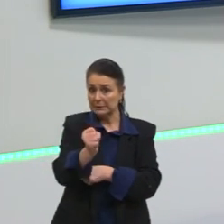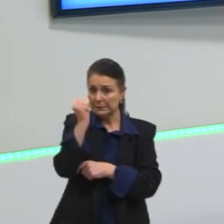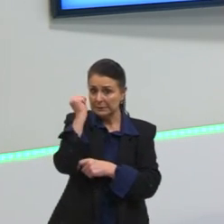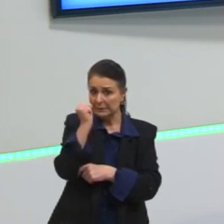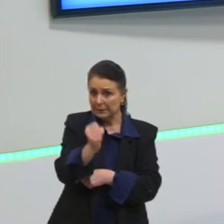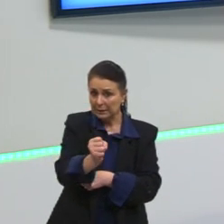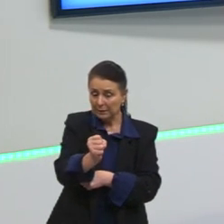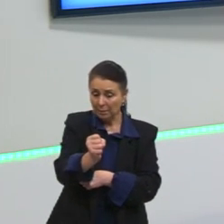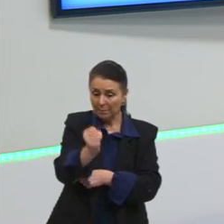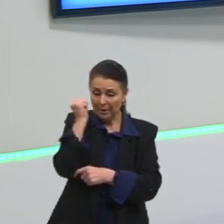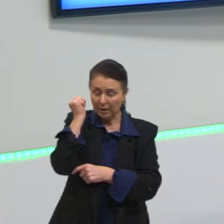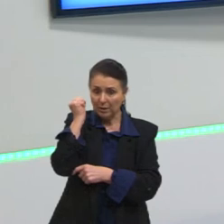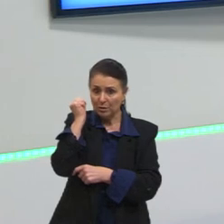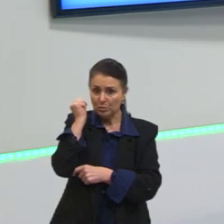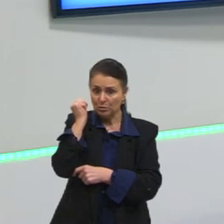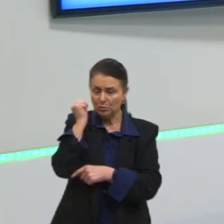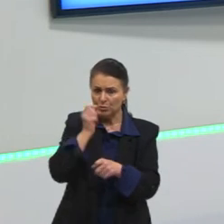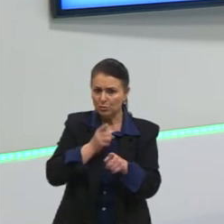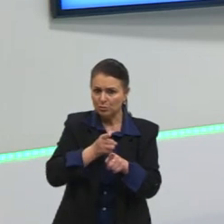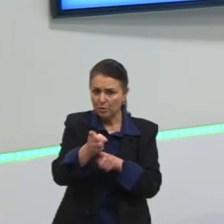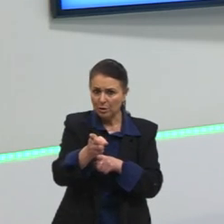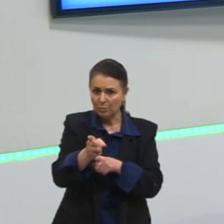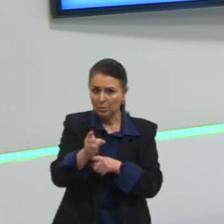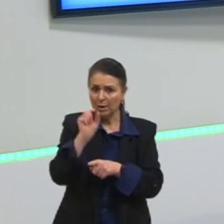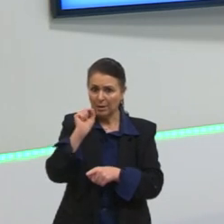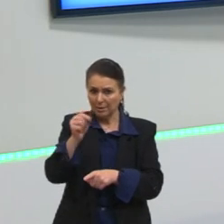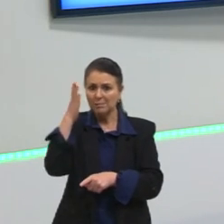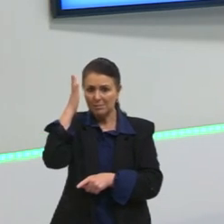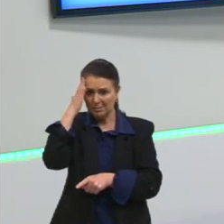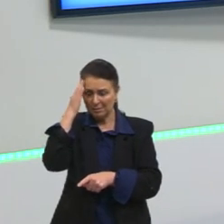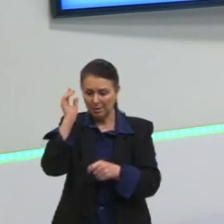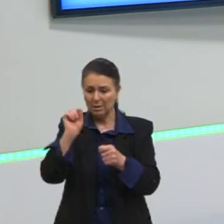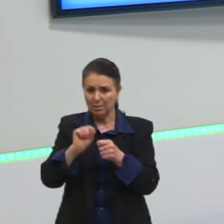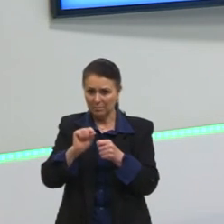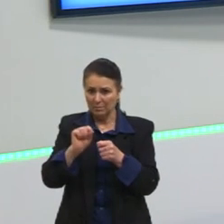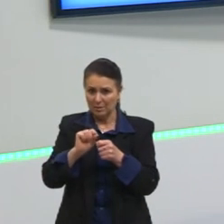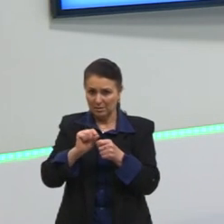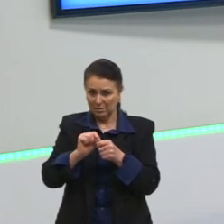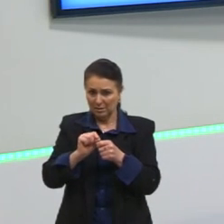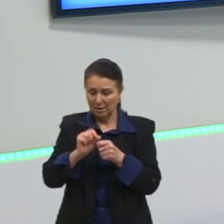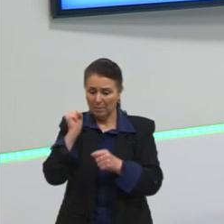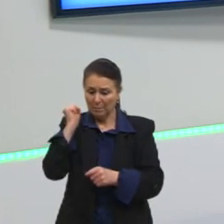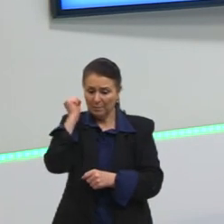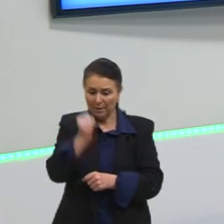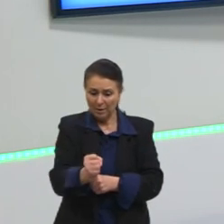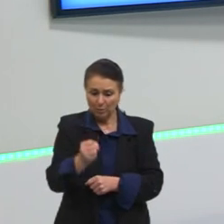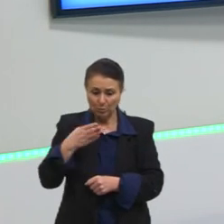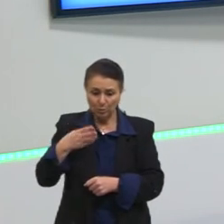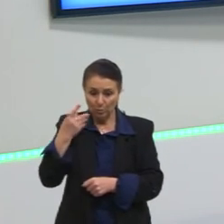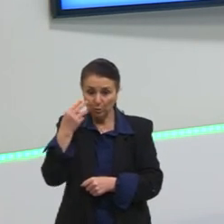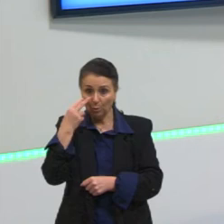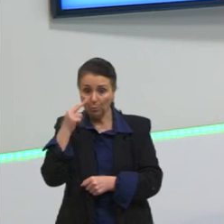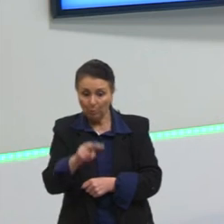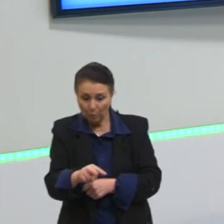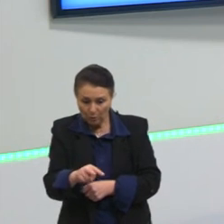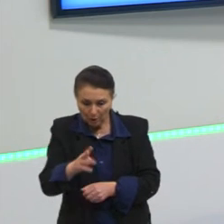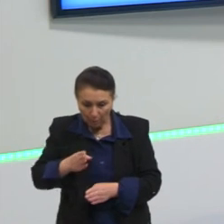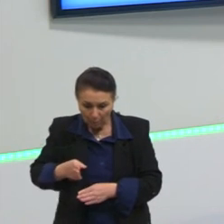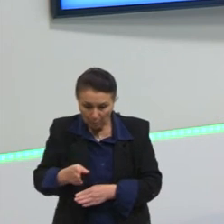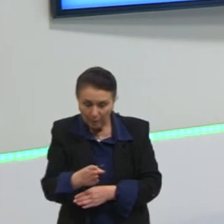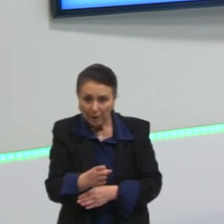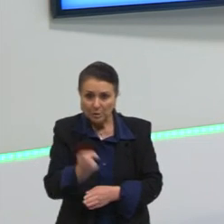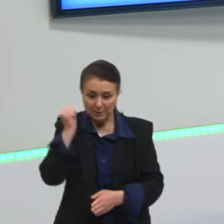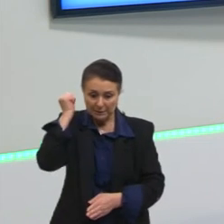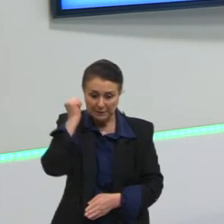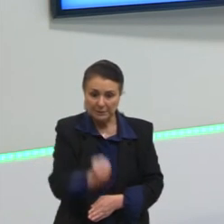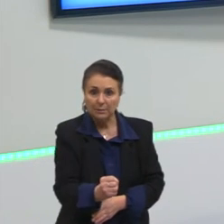e pega o peixe assim. Quem é pescador e sabe como pescar peixe assim, sabe que tu não pode olhar o peixe e colocar